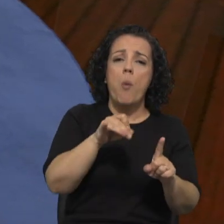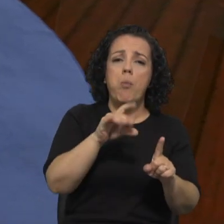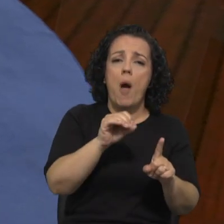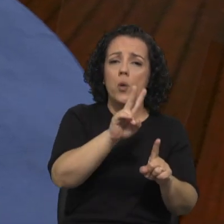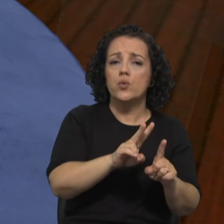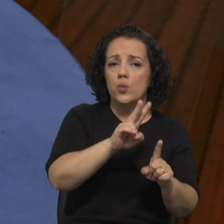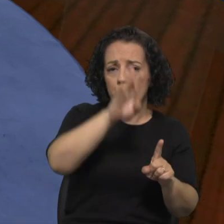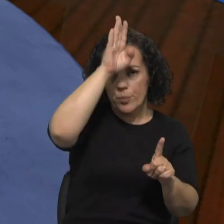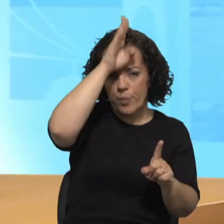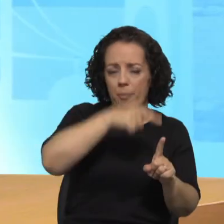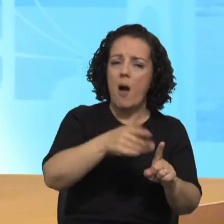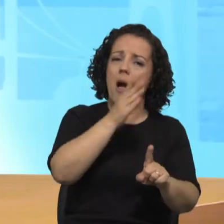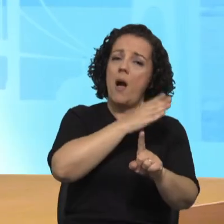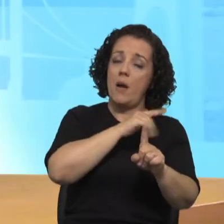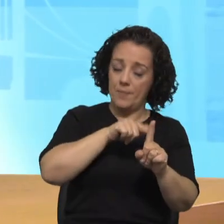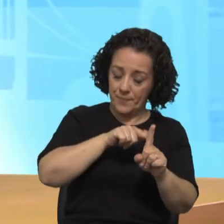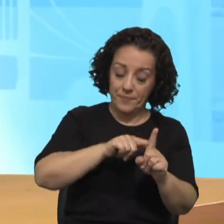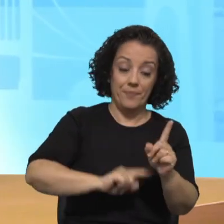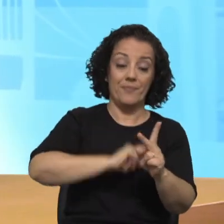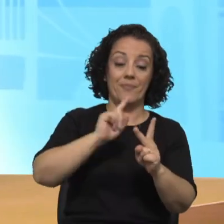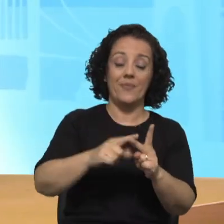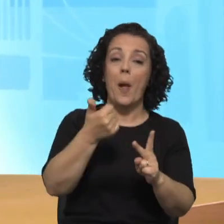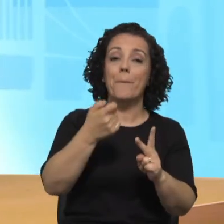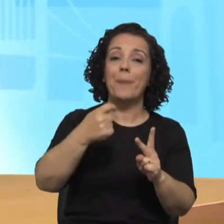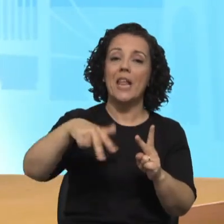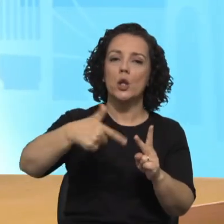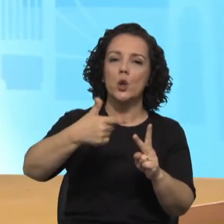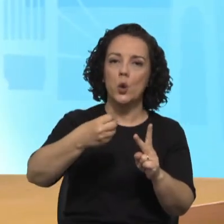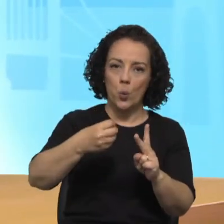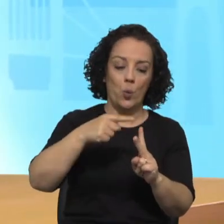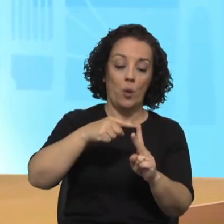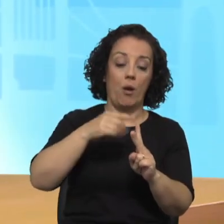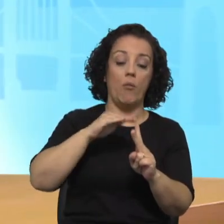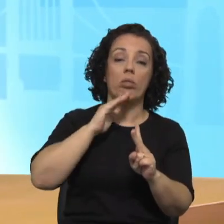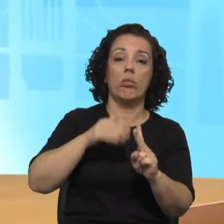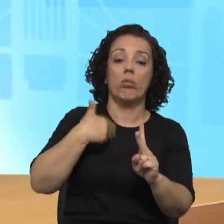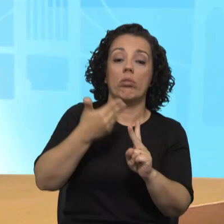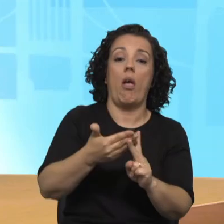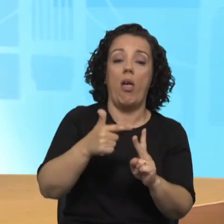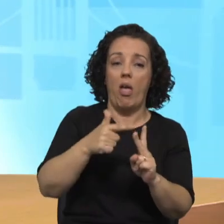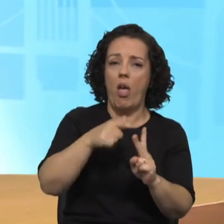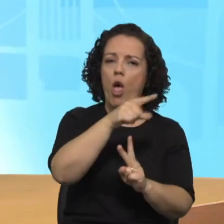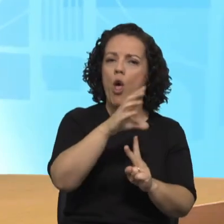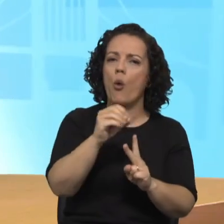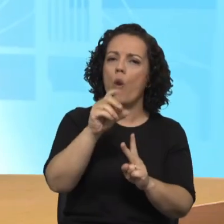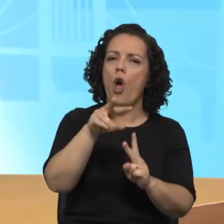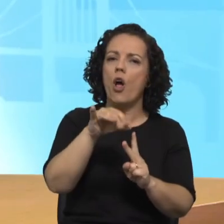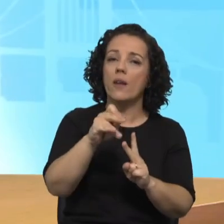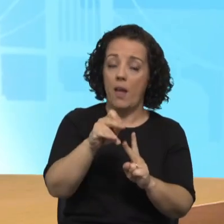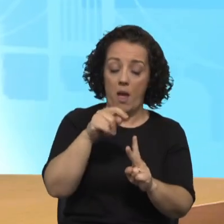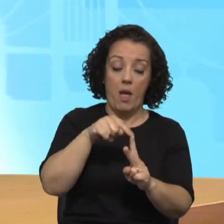já tinha acontecido com o Papa Bento, que também tinha herdado uma Jornada Mundial da Juventude, que foi a de Colónia, que tinha sido convocada por João Paulo